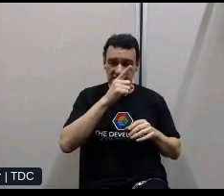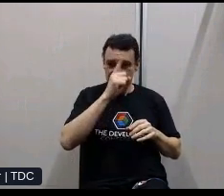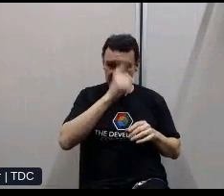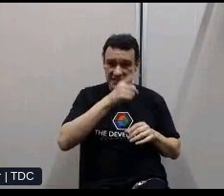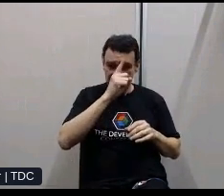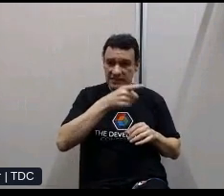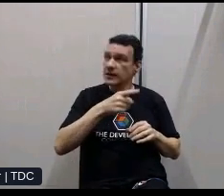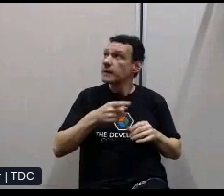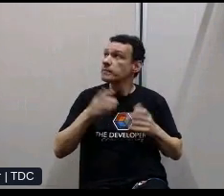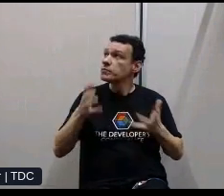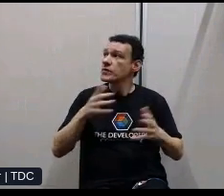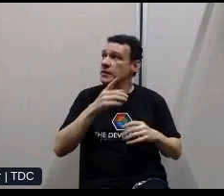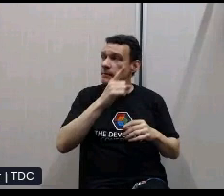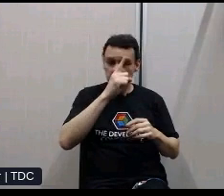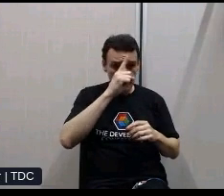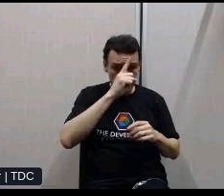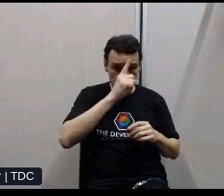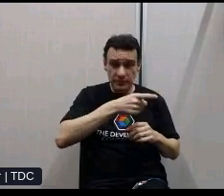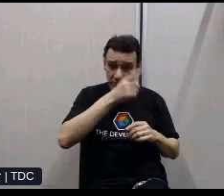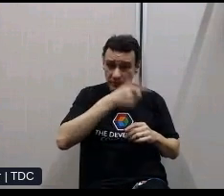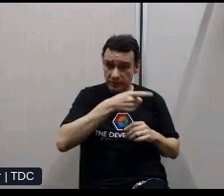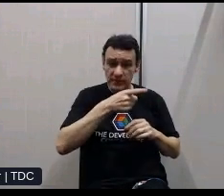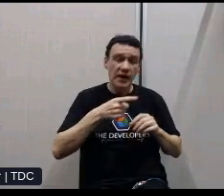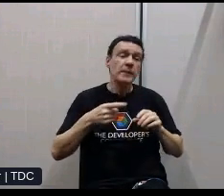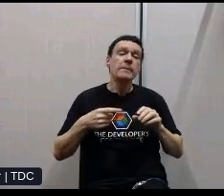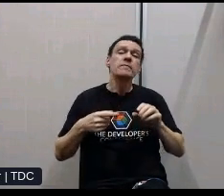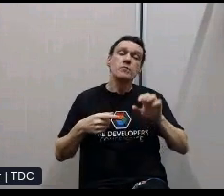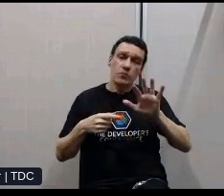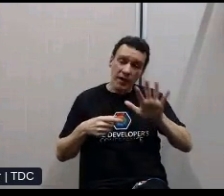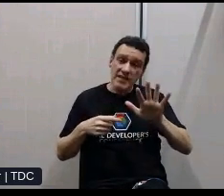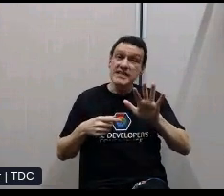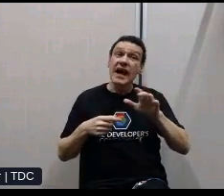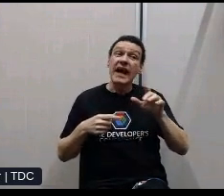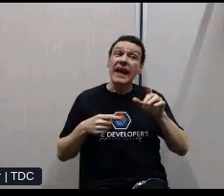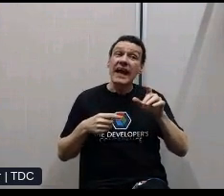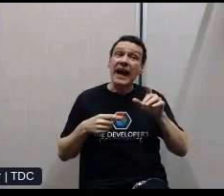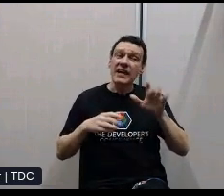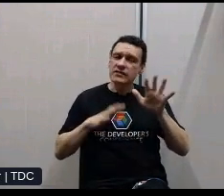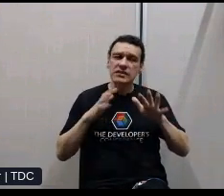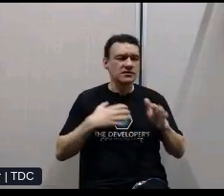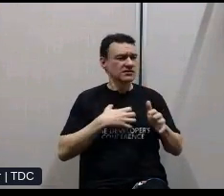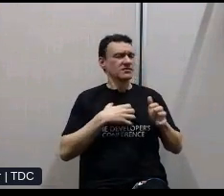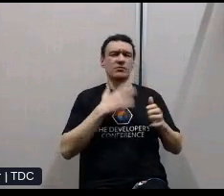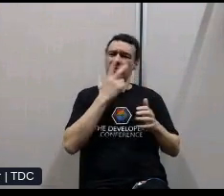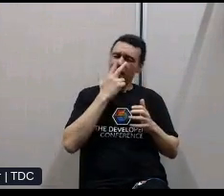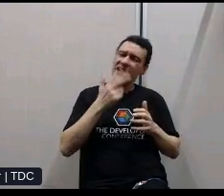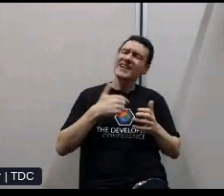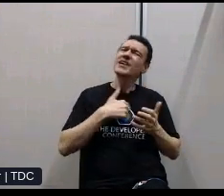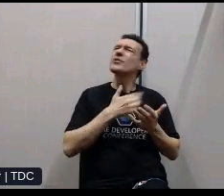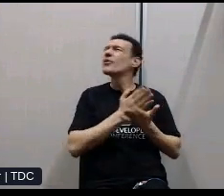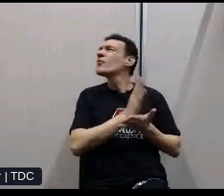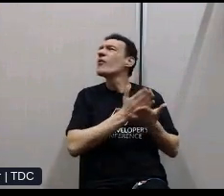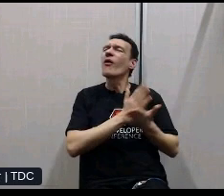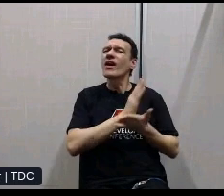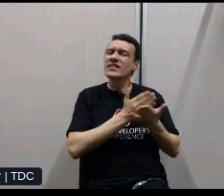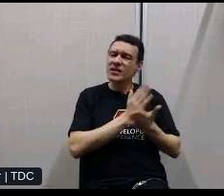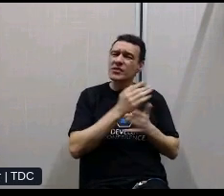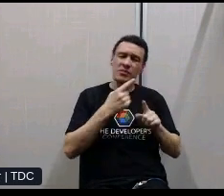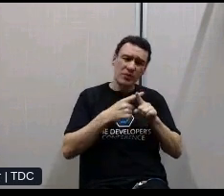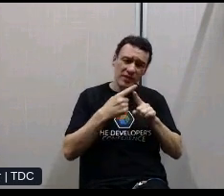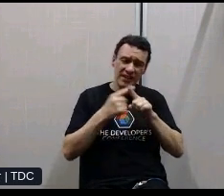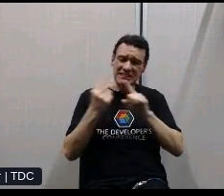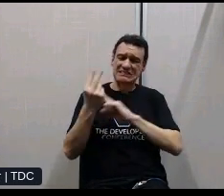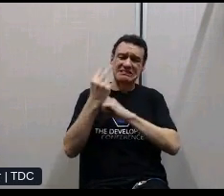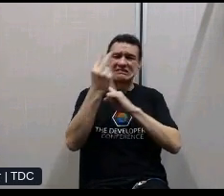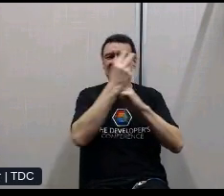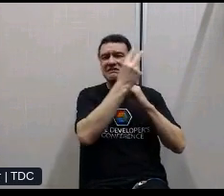verem, para vocês verem que a tecnologia ela vem para ajudar, mas no contexto, a gente também não pode ser over-assisted